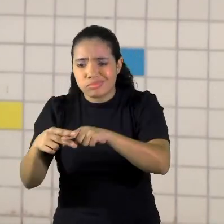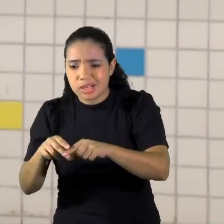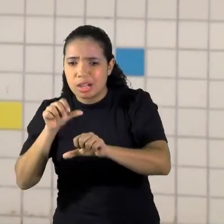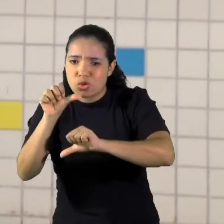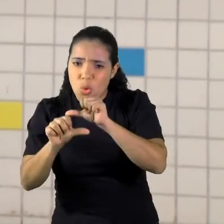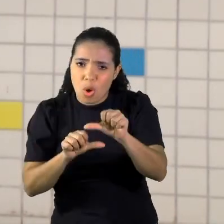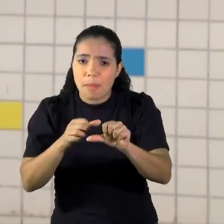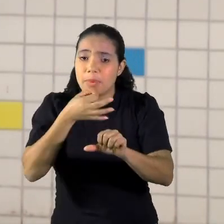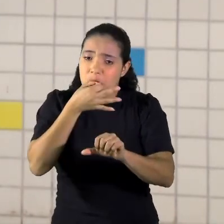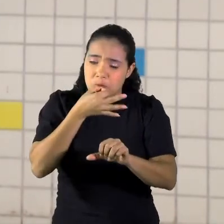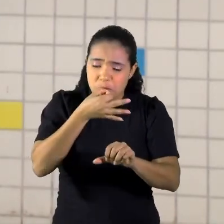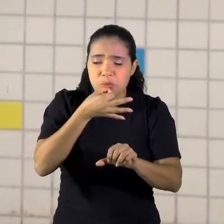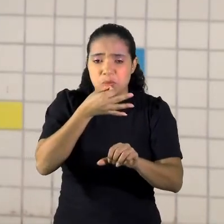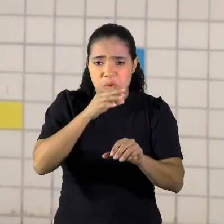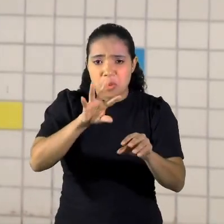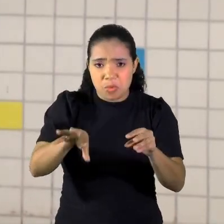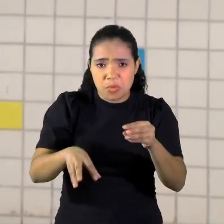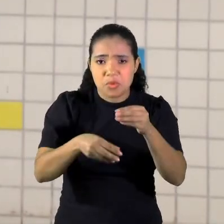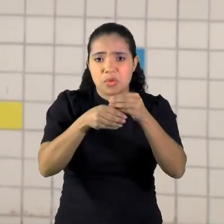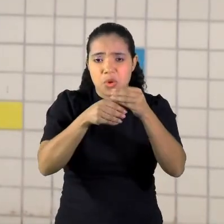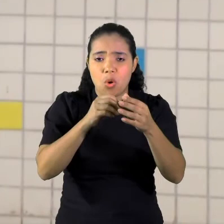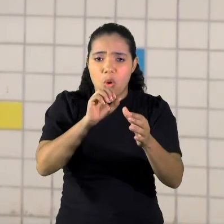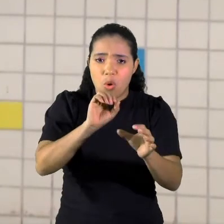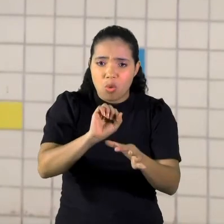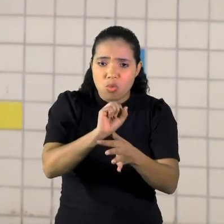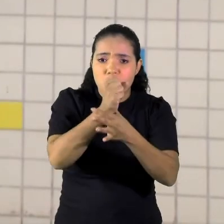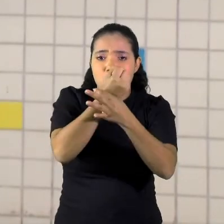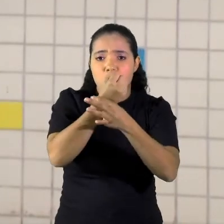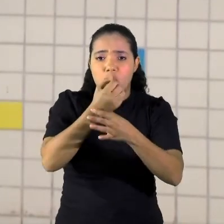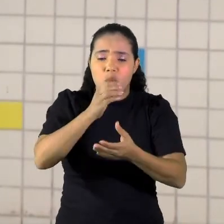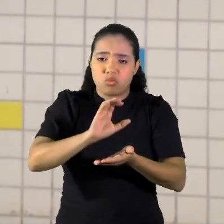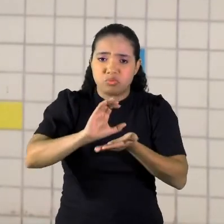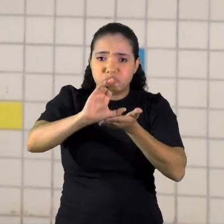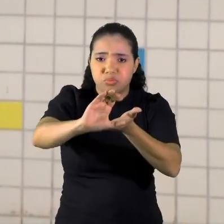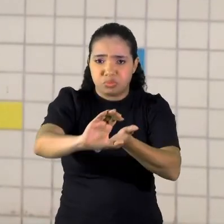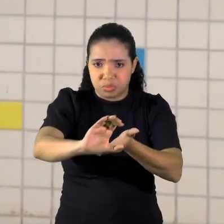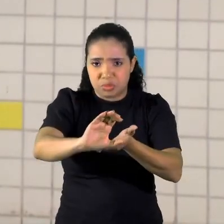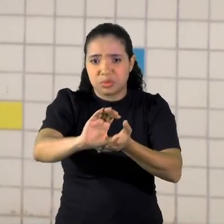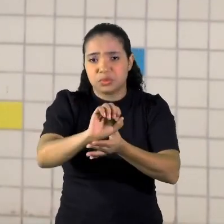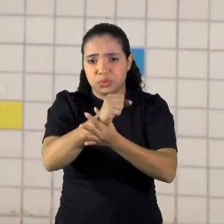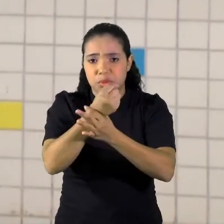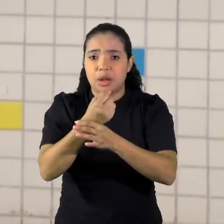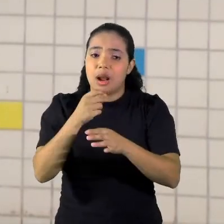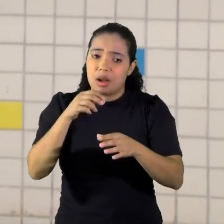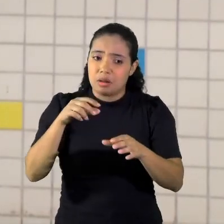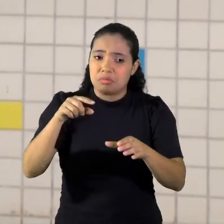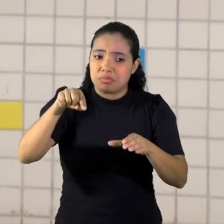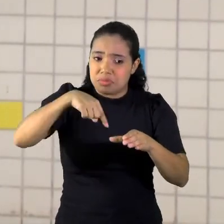podem opinar no Conselho de Segurança. Dentro do Conselho de Segurança, os países, eles devem